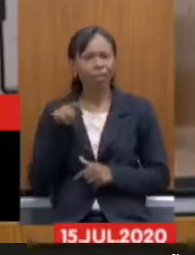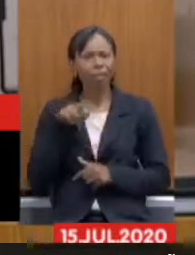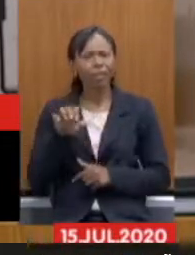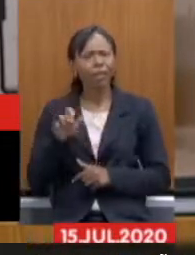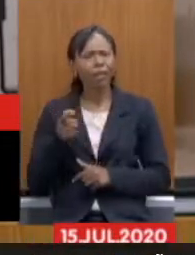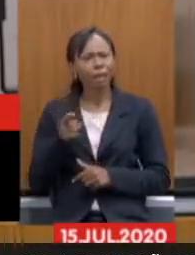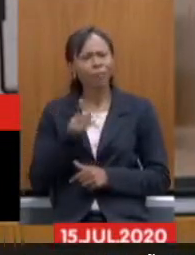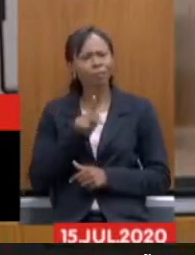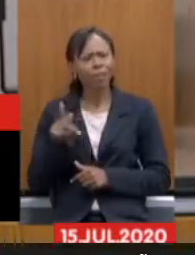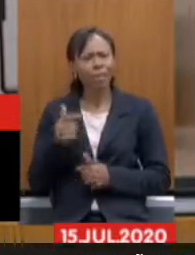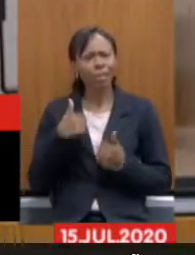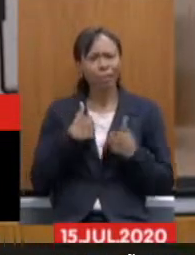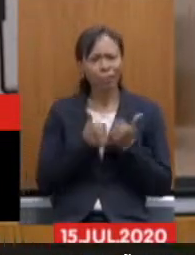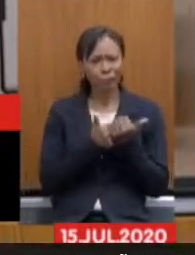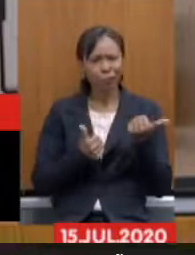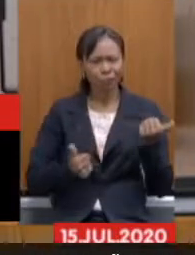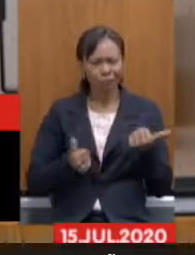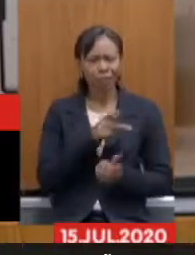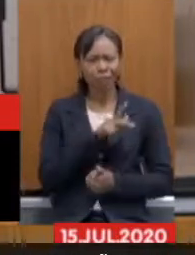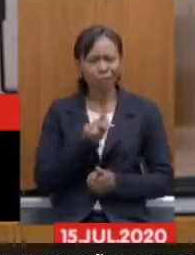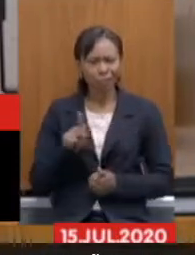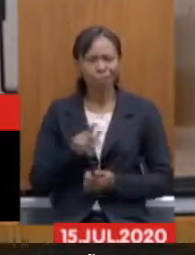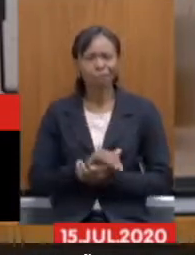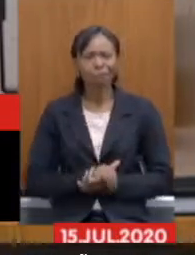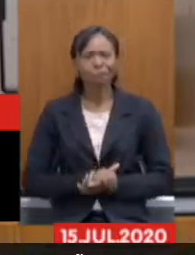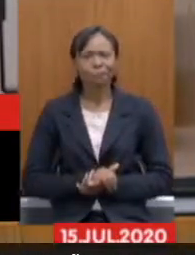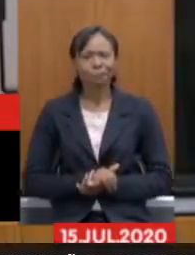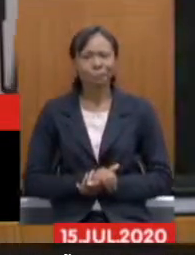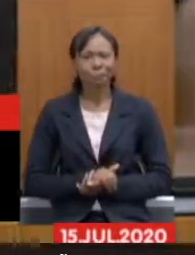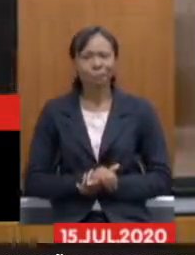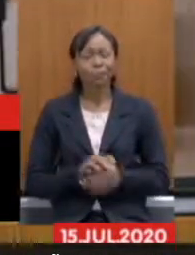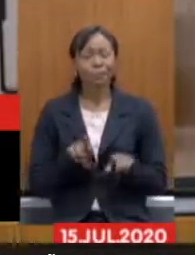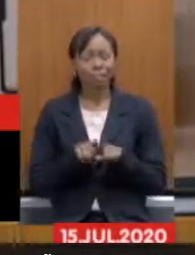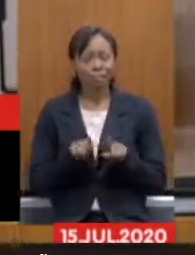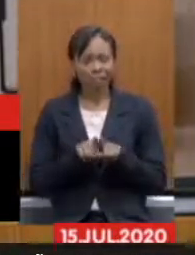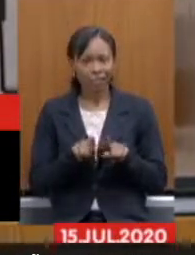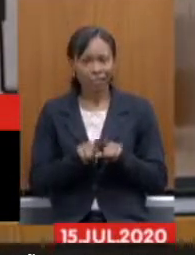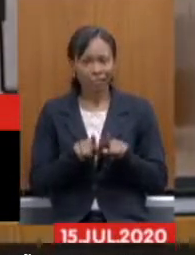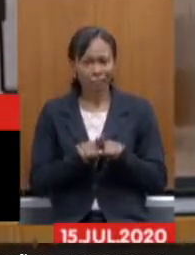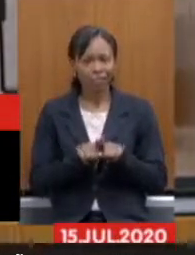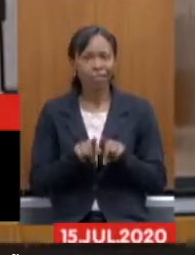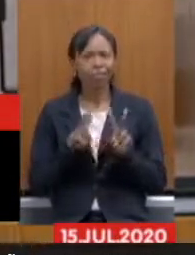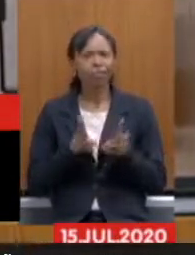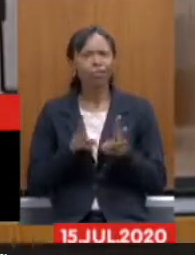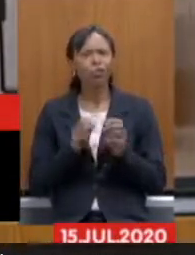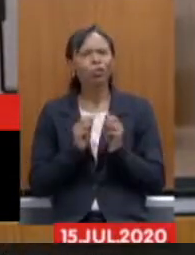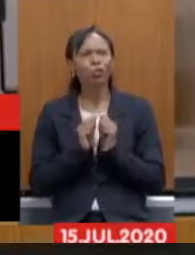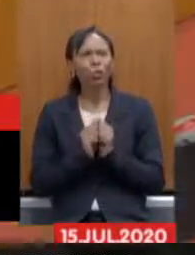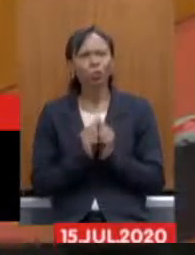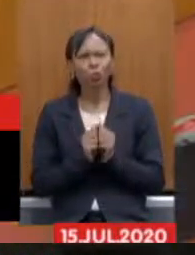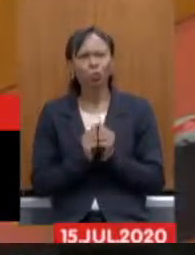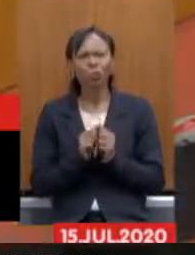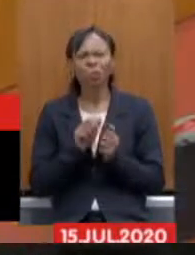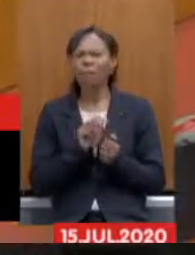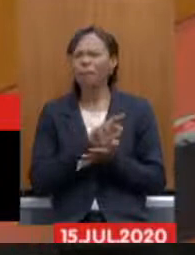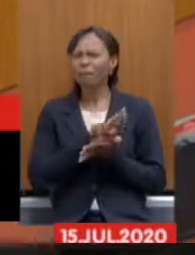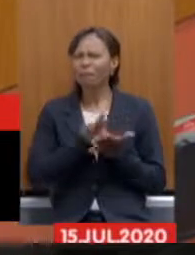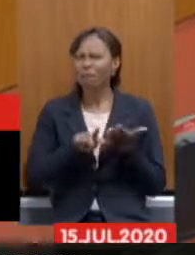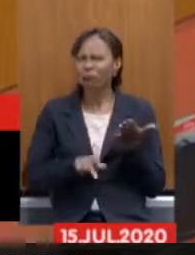surpresa dia eu era vice-presidente também caminhamos juntos em vários